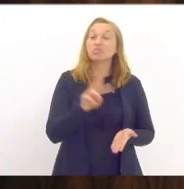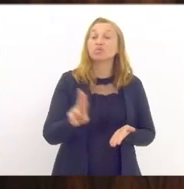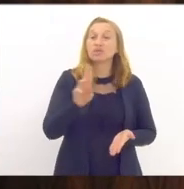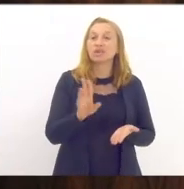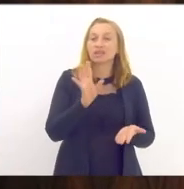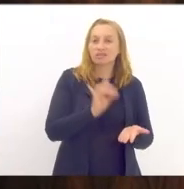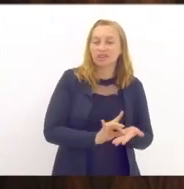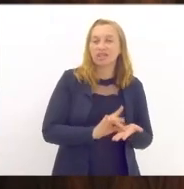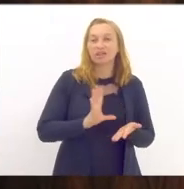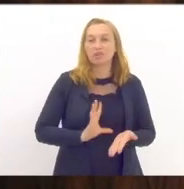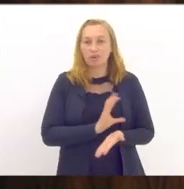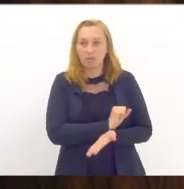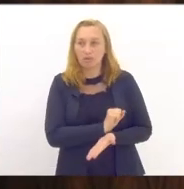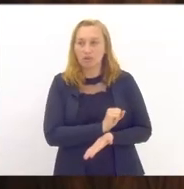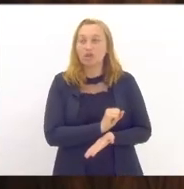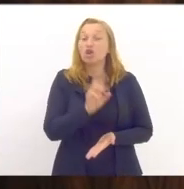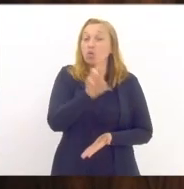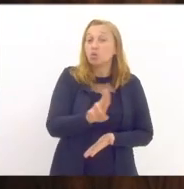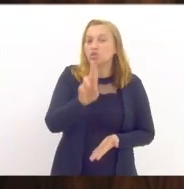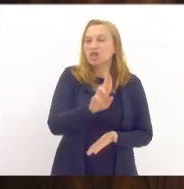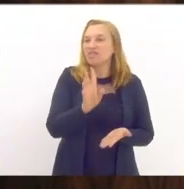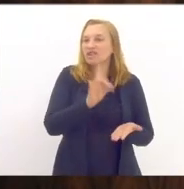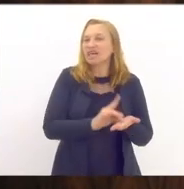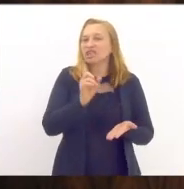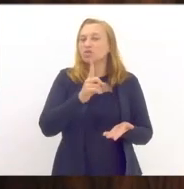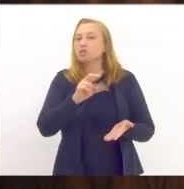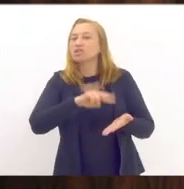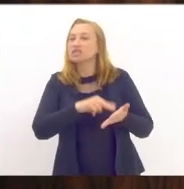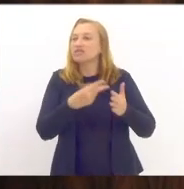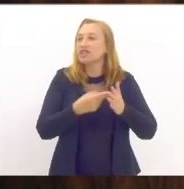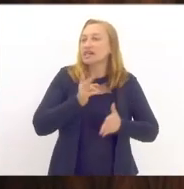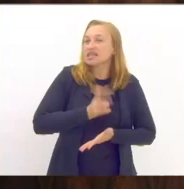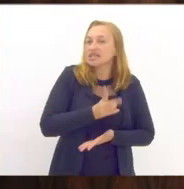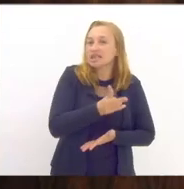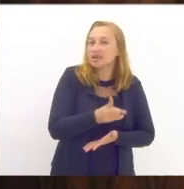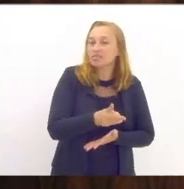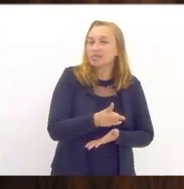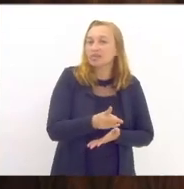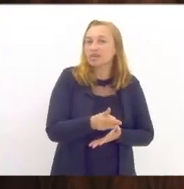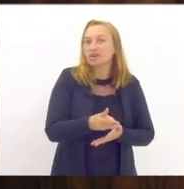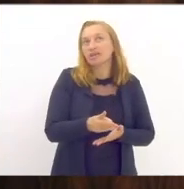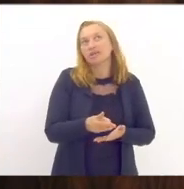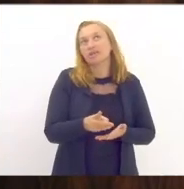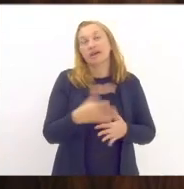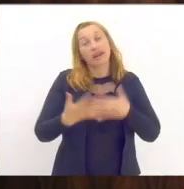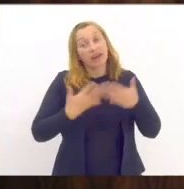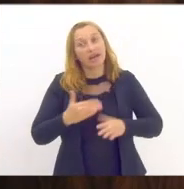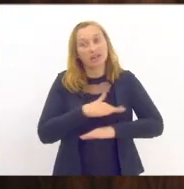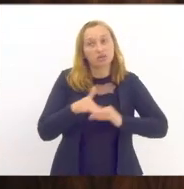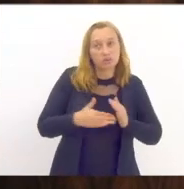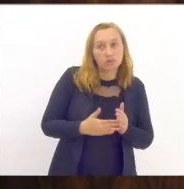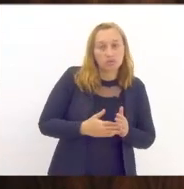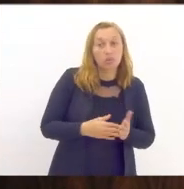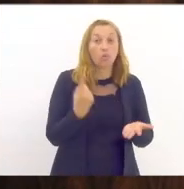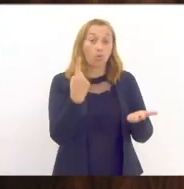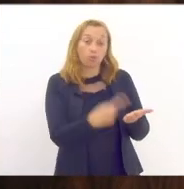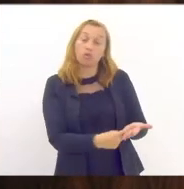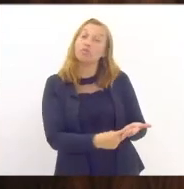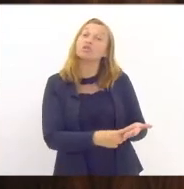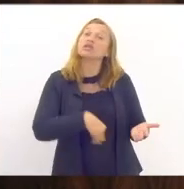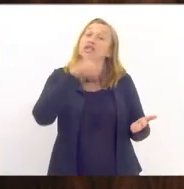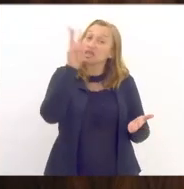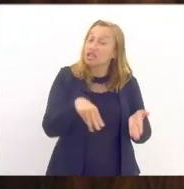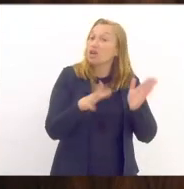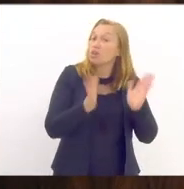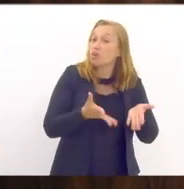muito amor. E usar a verdade não significa sempre agradar a todos. E eu acho que esse é o grande compromisso de quem